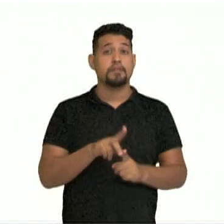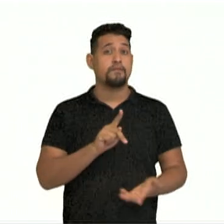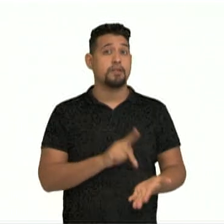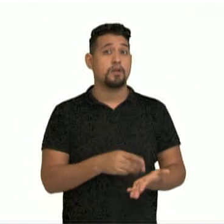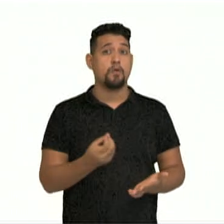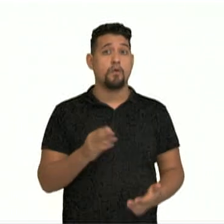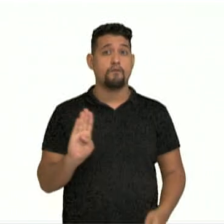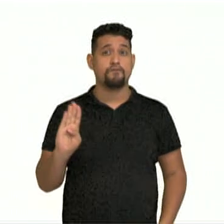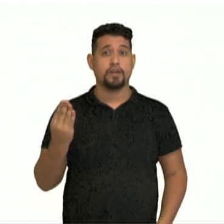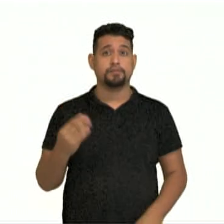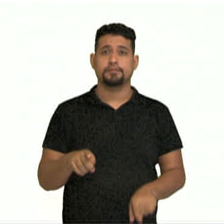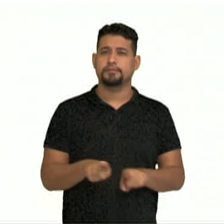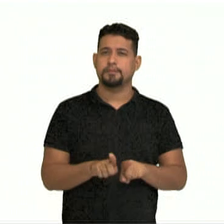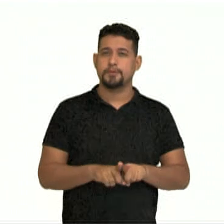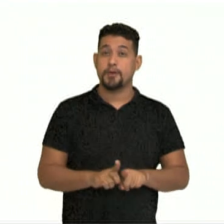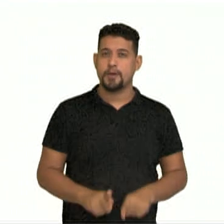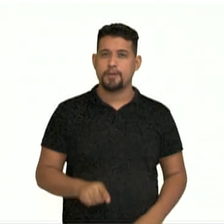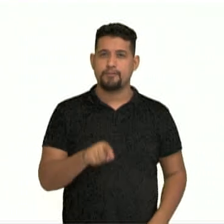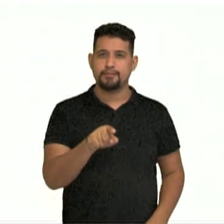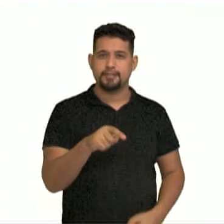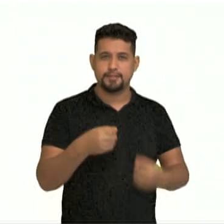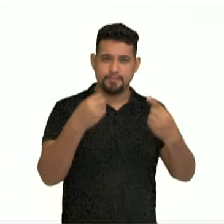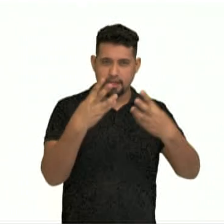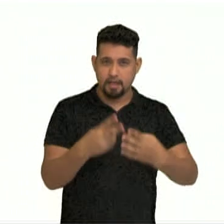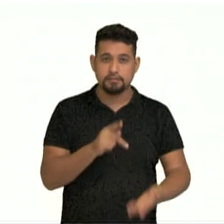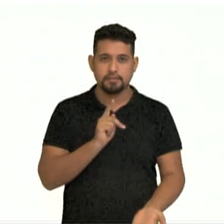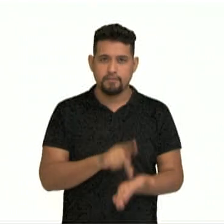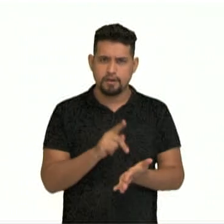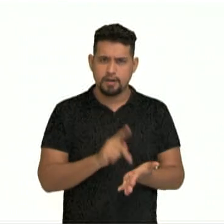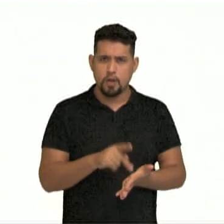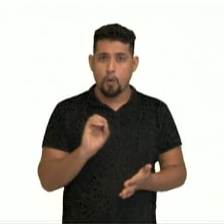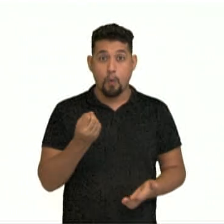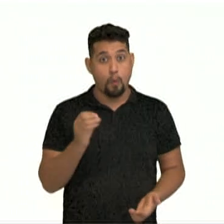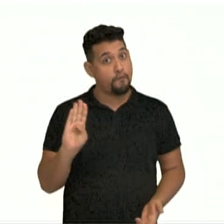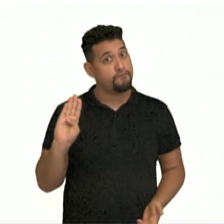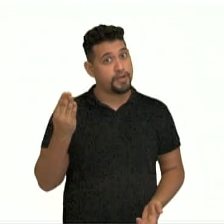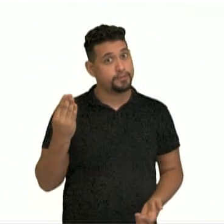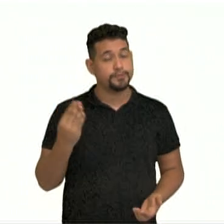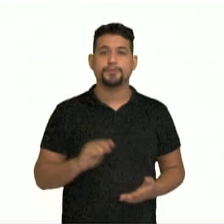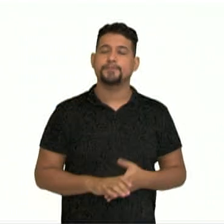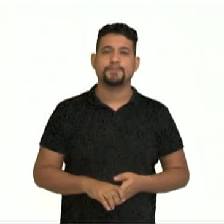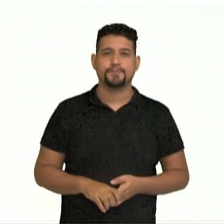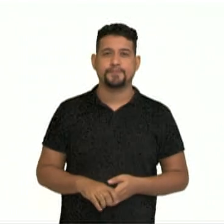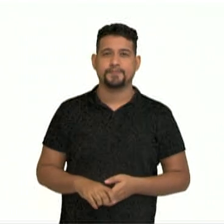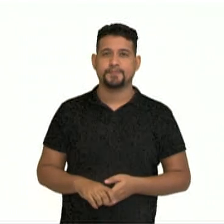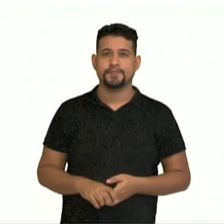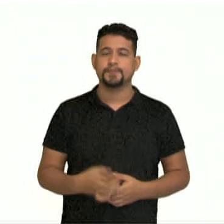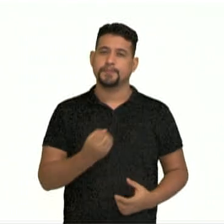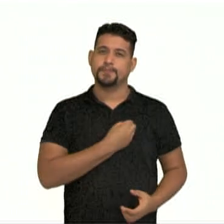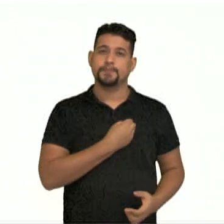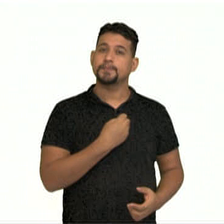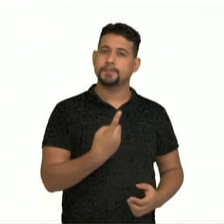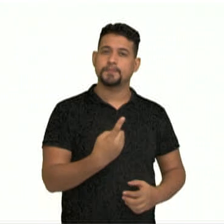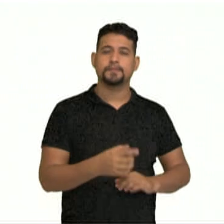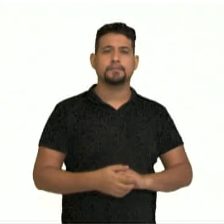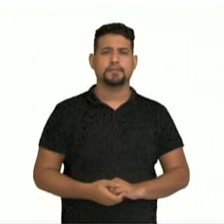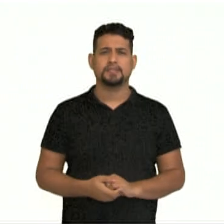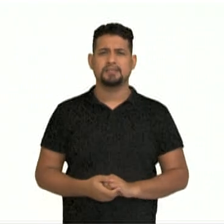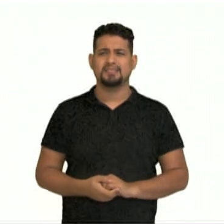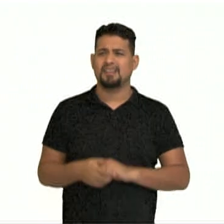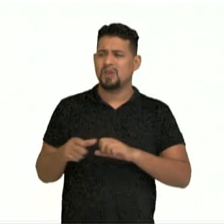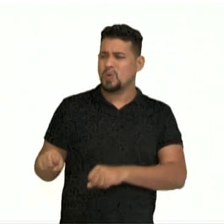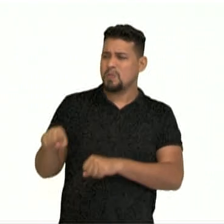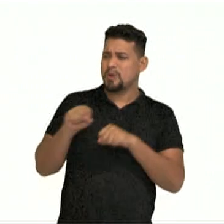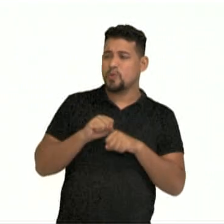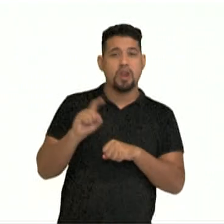verdadeiros e falsos. É para você dizer se é verdadeiro ou se é falso. A afirmativa 1. O cobertor não esquenta,